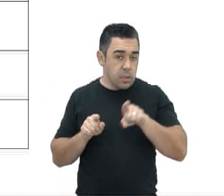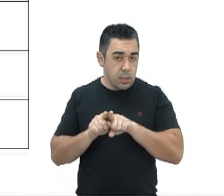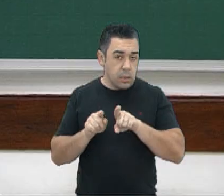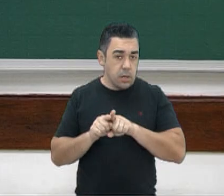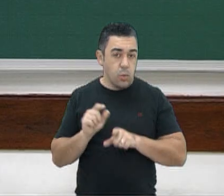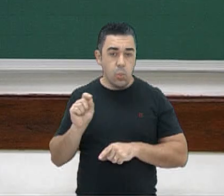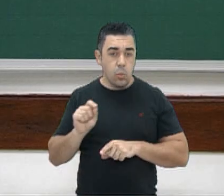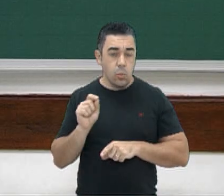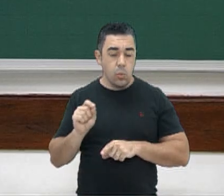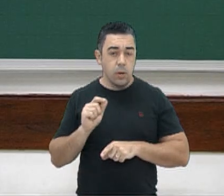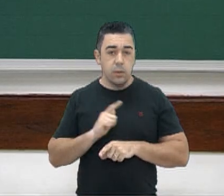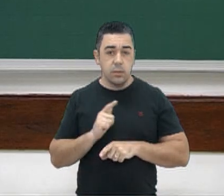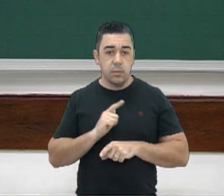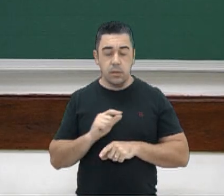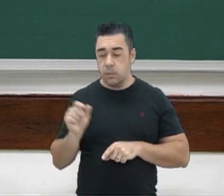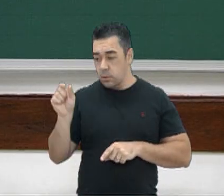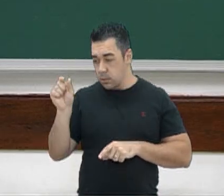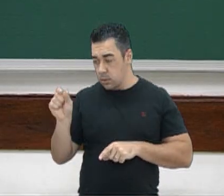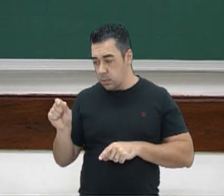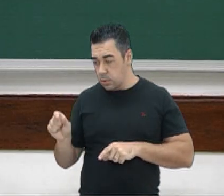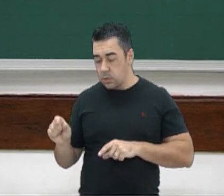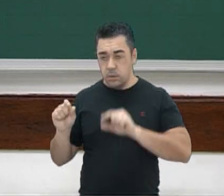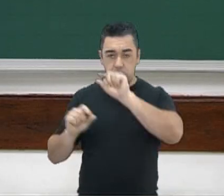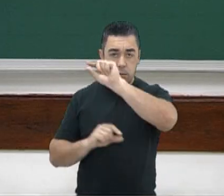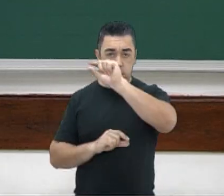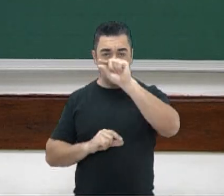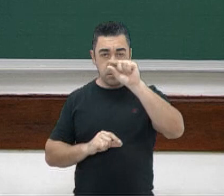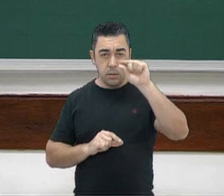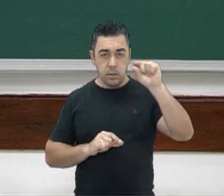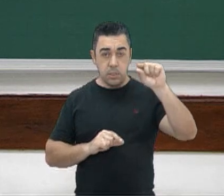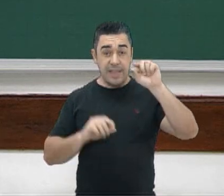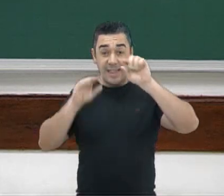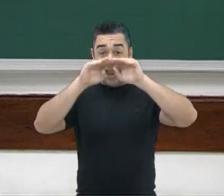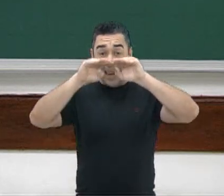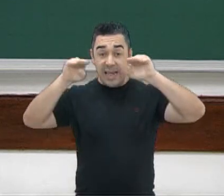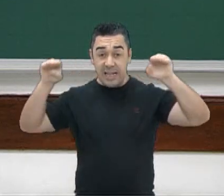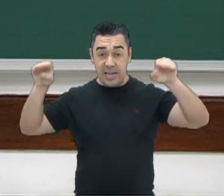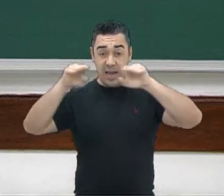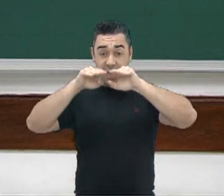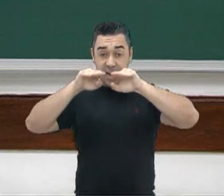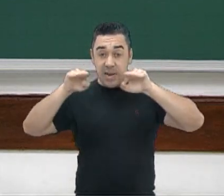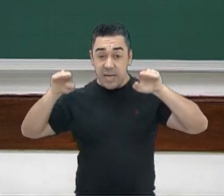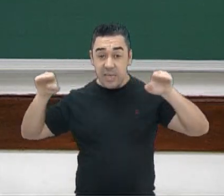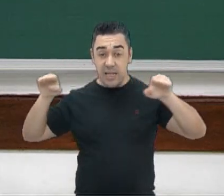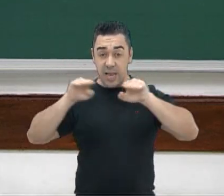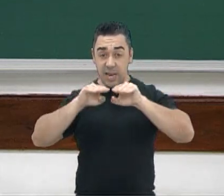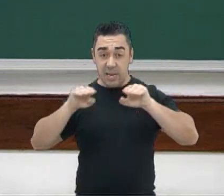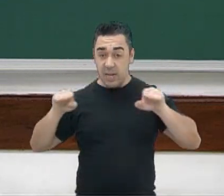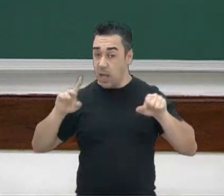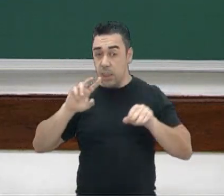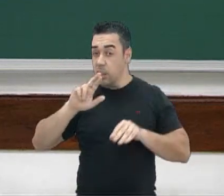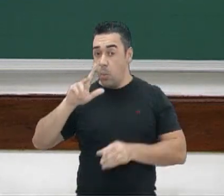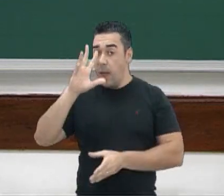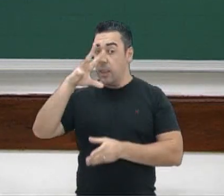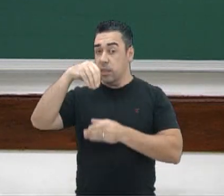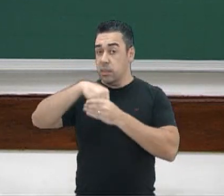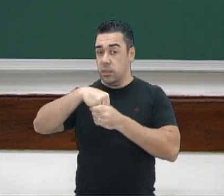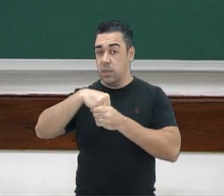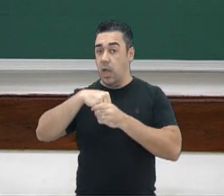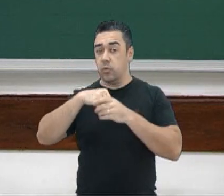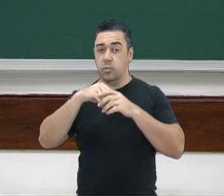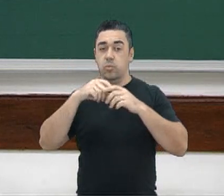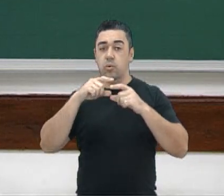as embarcações estão dispostas sobre as linhas, não dentro dos quadrados. Observe,